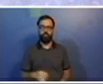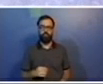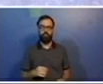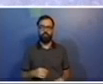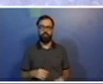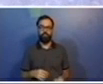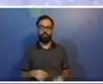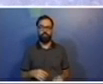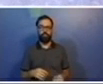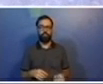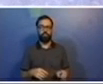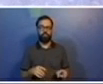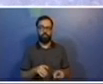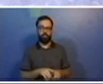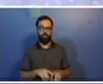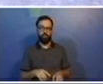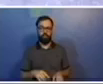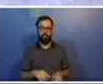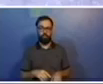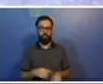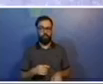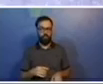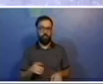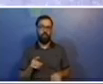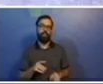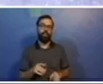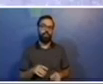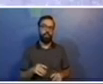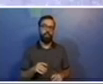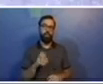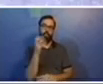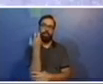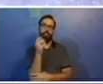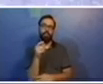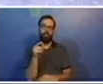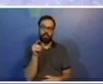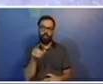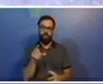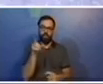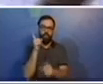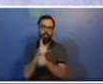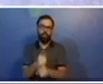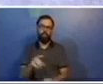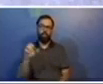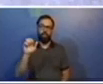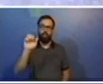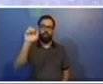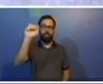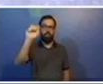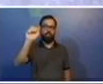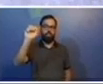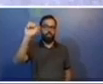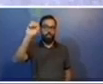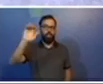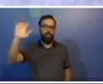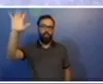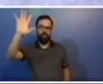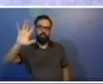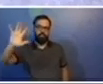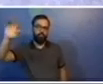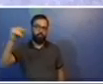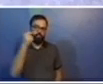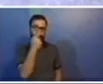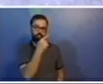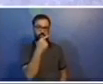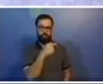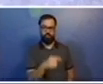Bom, uma planta que pode ser encontrada na Ásia, especialmente, no Japão e na China, o ginkgo biloba.